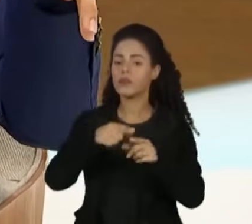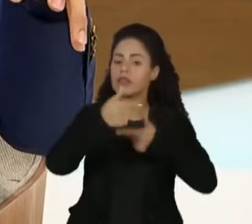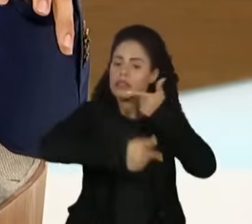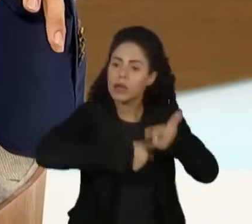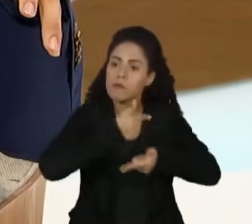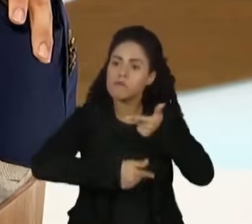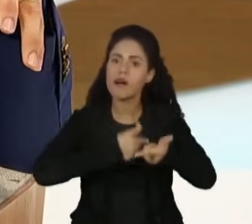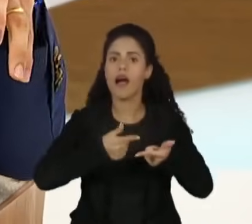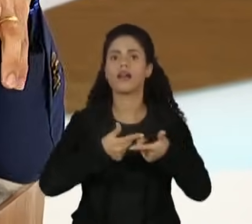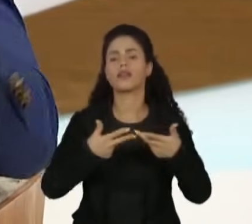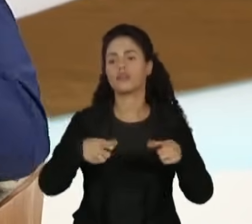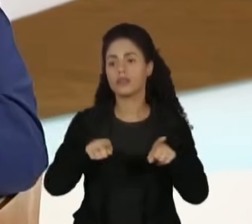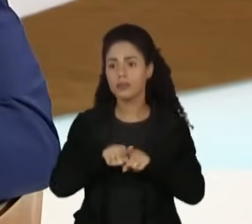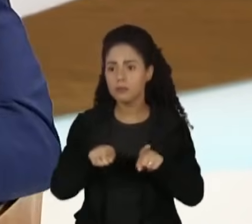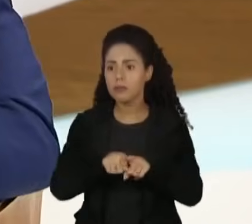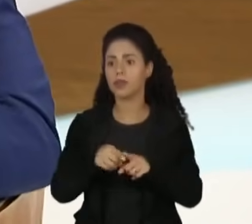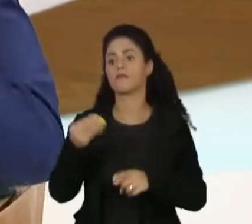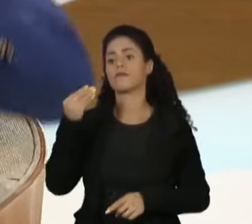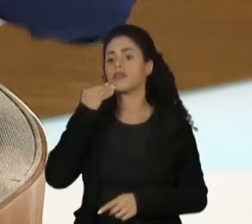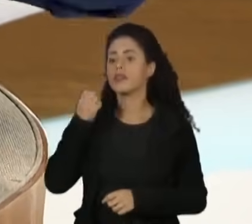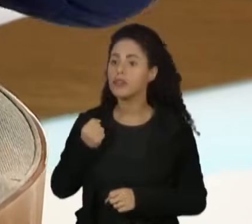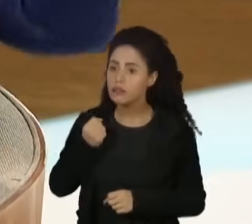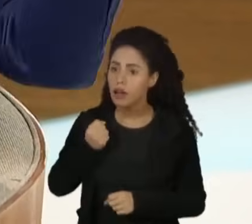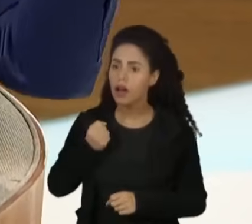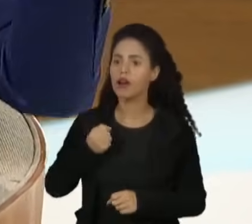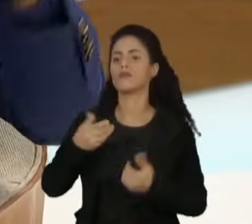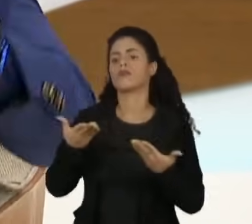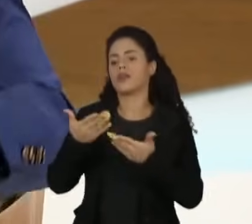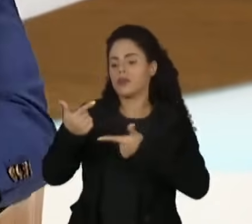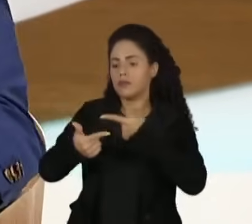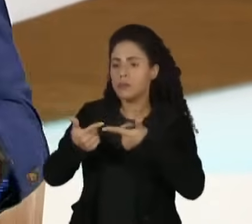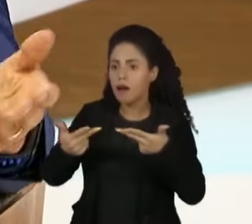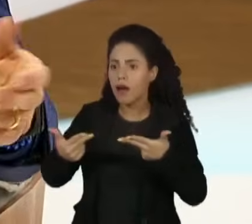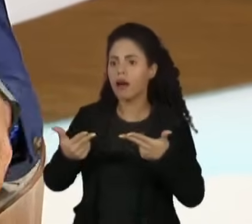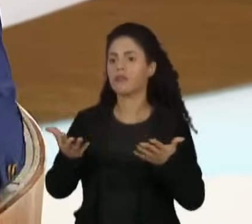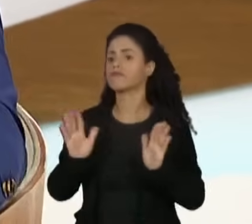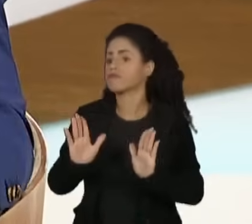parar com esse fluxo de 7 milhões de carros da cidade. Os bolsões é para diminuir a poluição dentro da cidade. Não tem como.